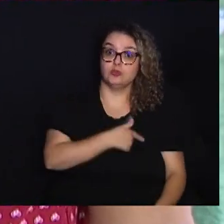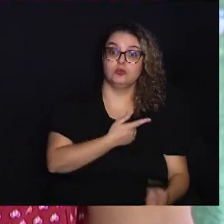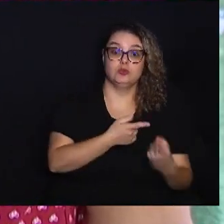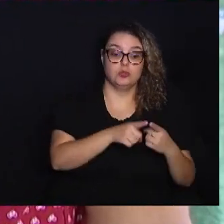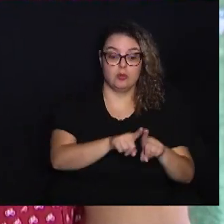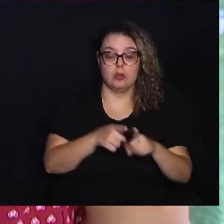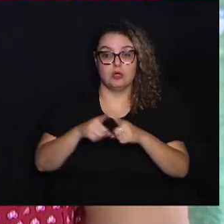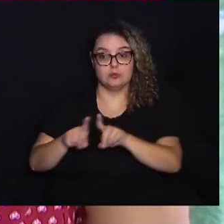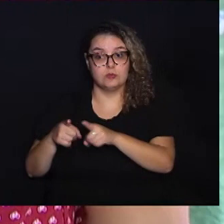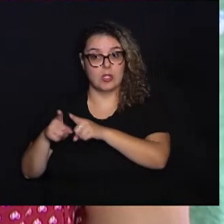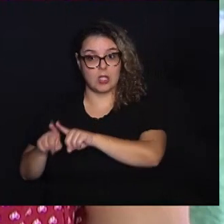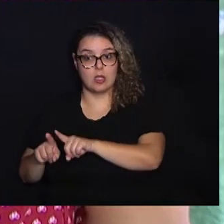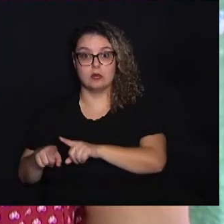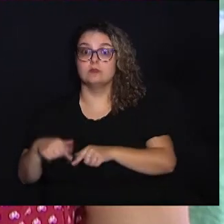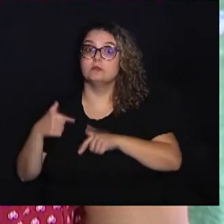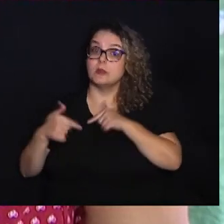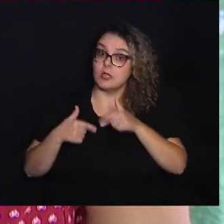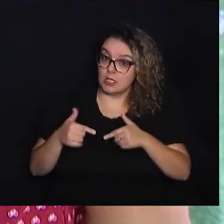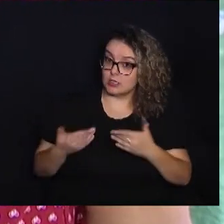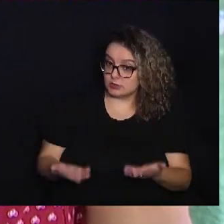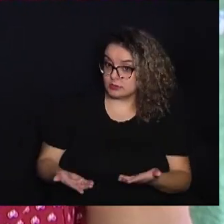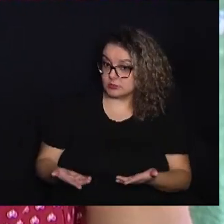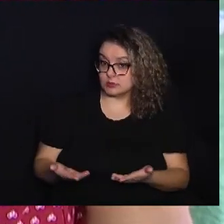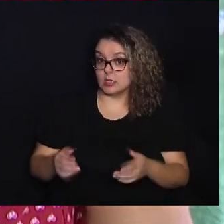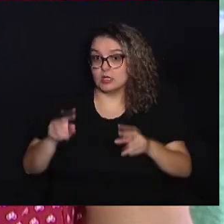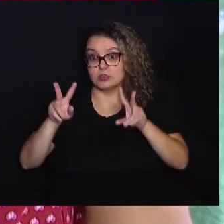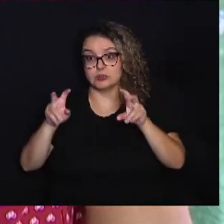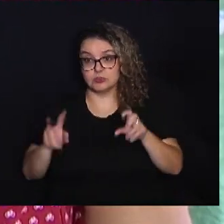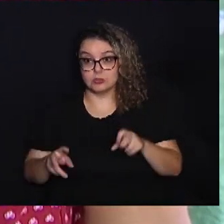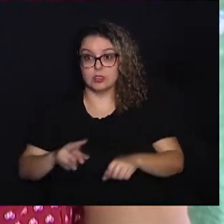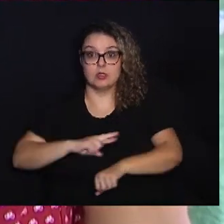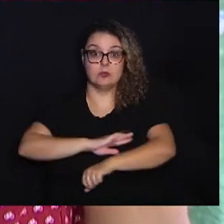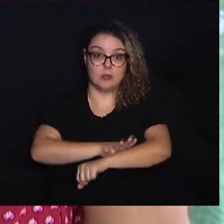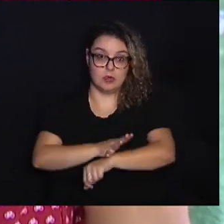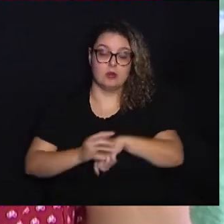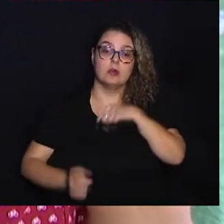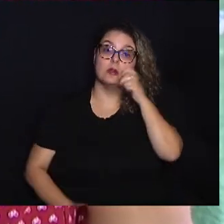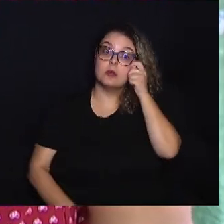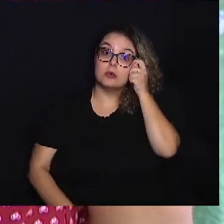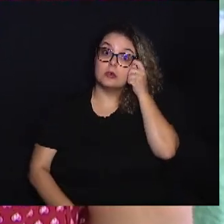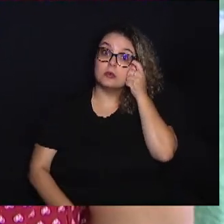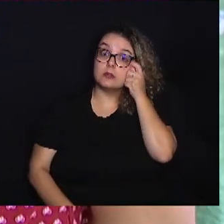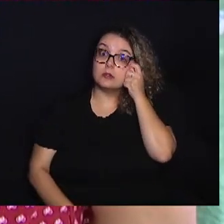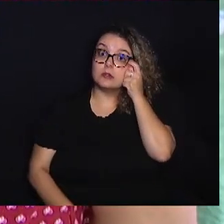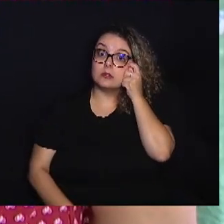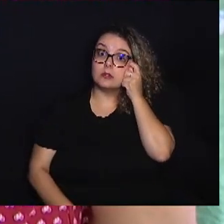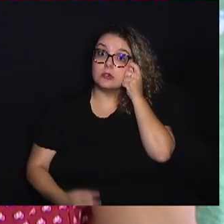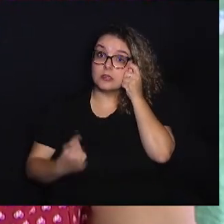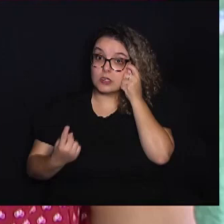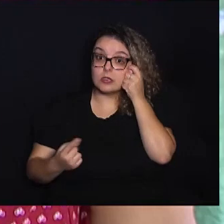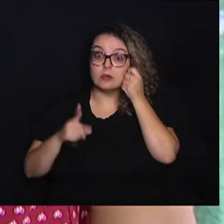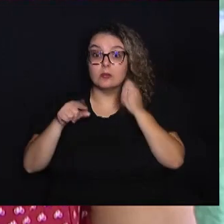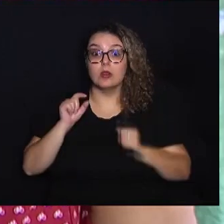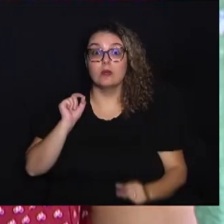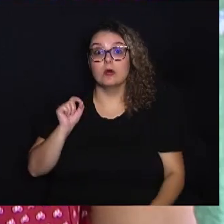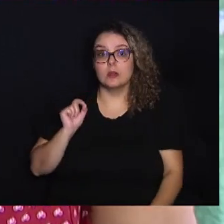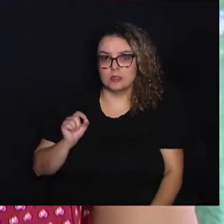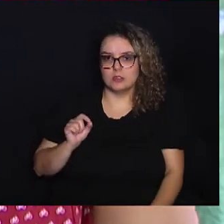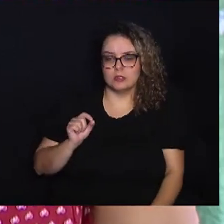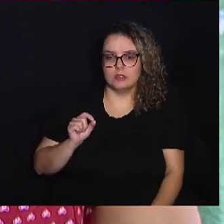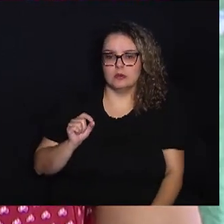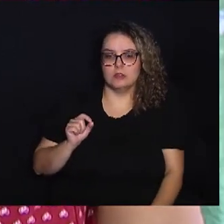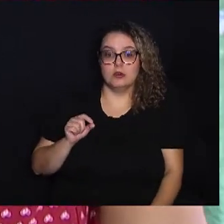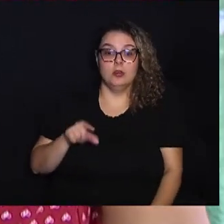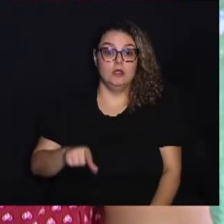eh para trabalhar eh os temas do racismo né Eh e um deles foi a questão de eh